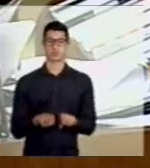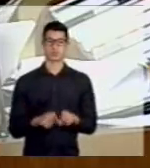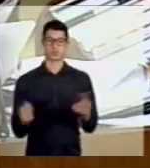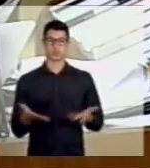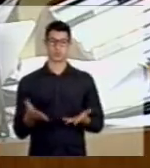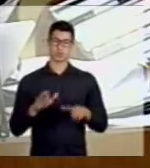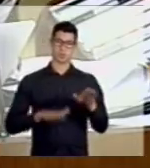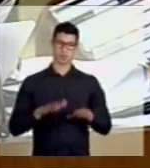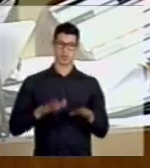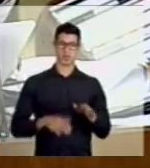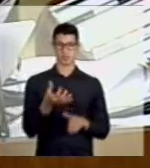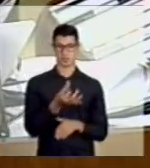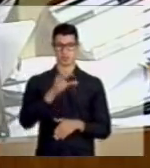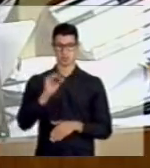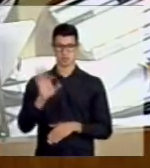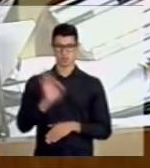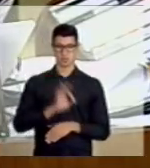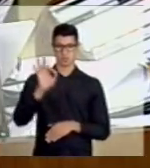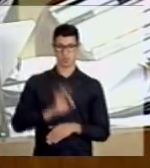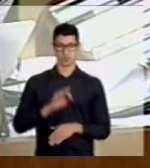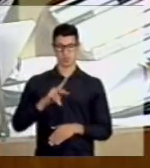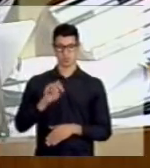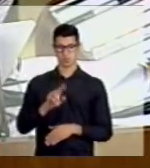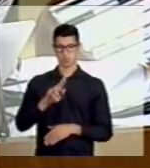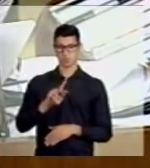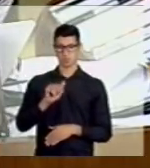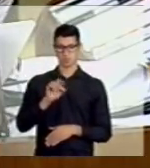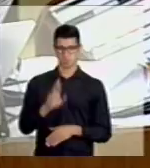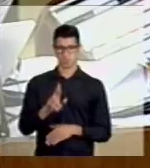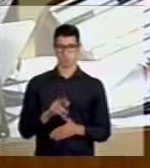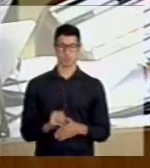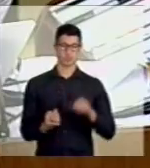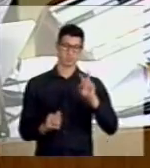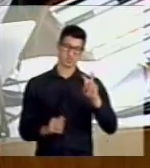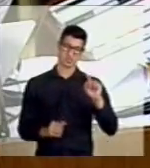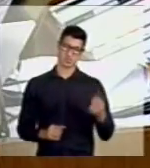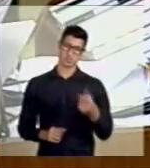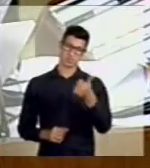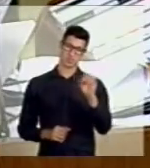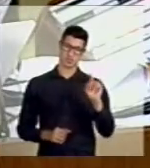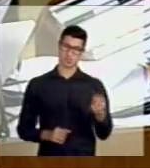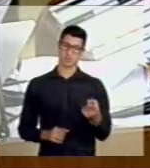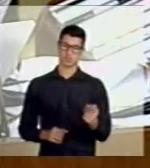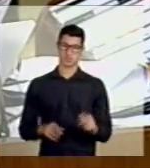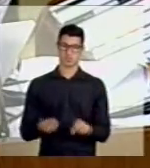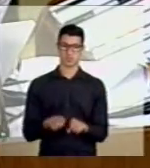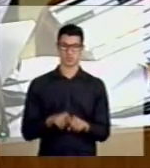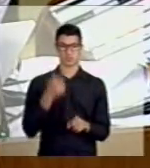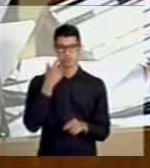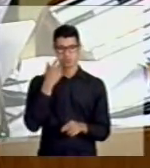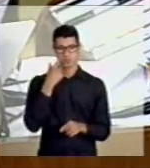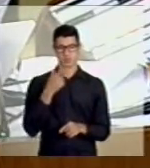estão nessa situação cerca de 60% dos poupadores. Entre 5 mil e 10 mil, uma parcela à vista e